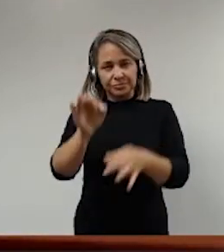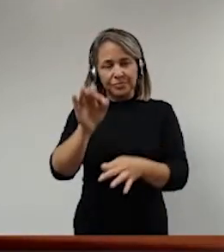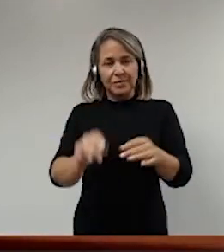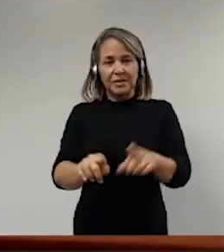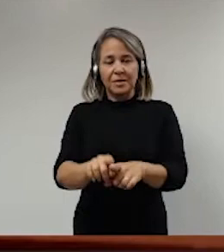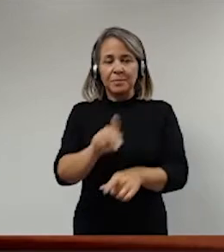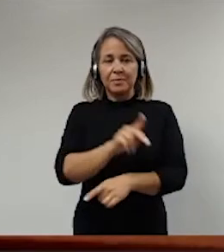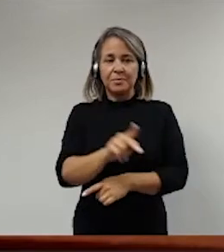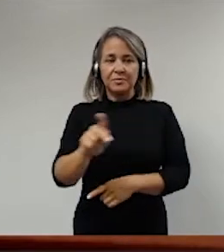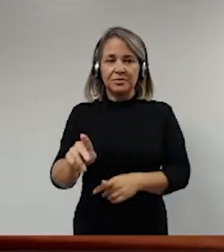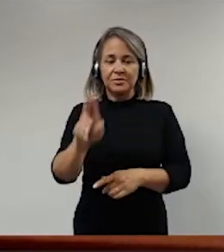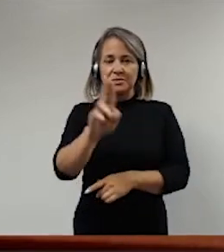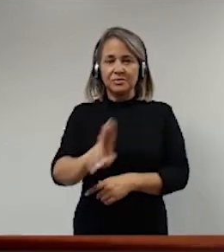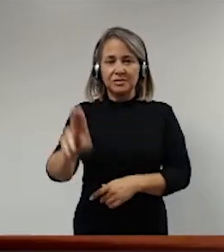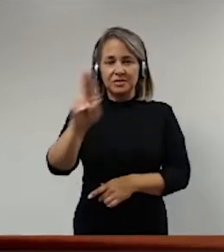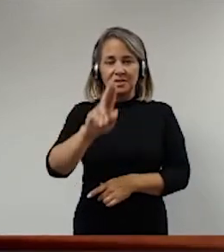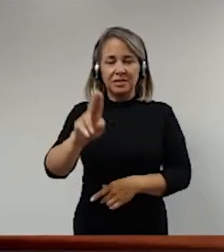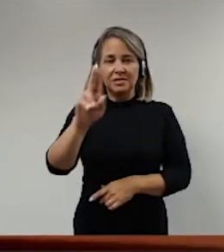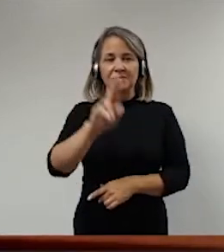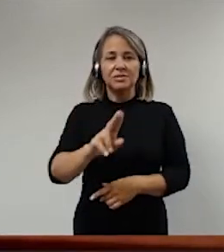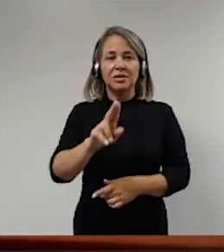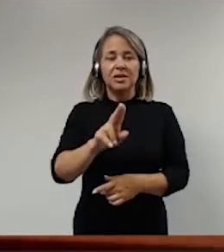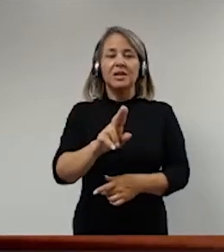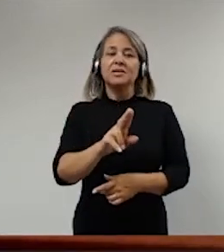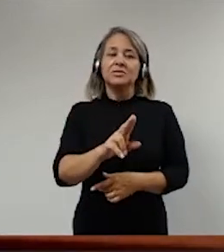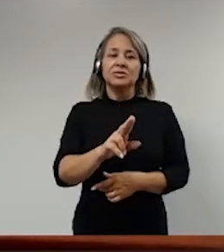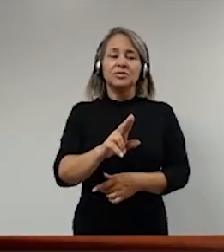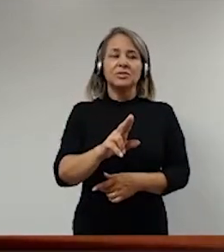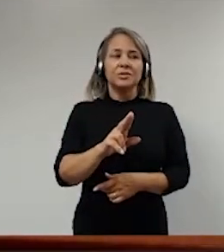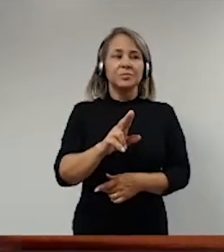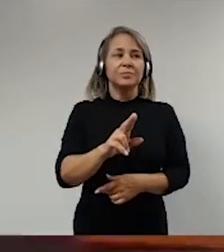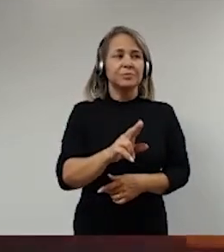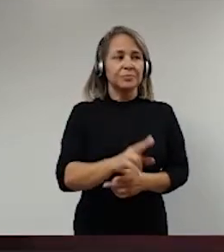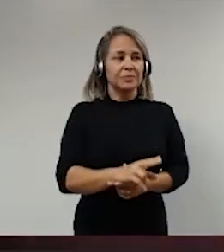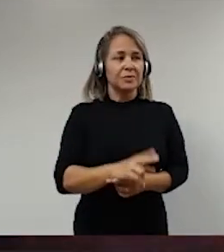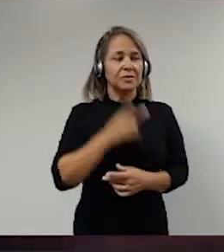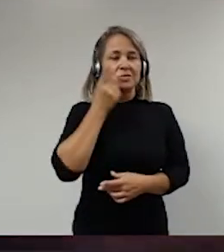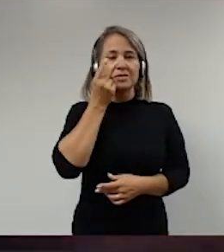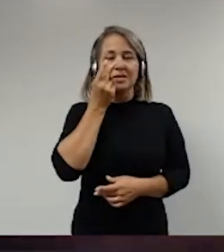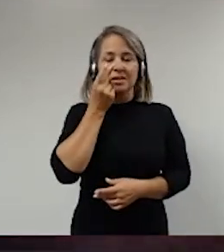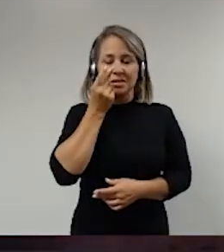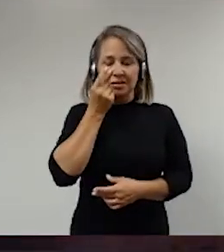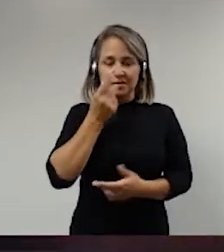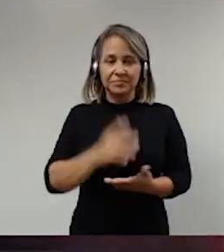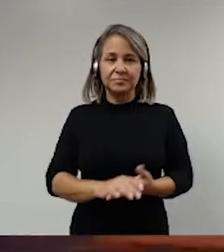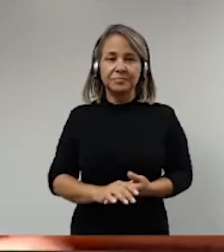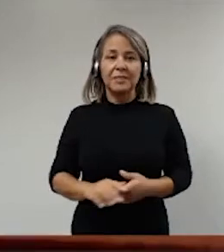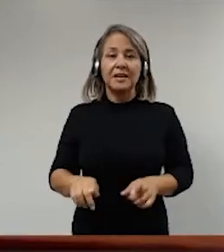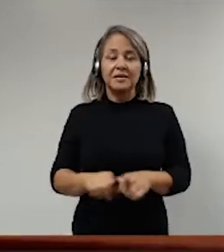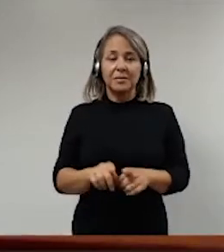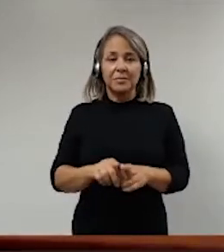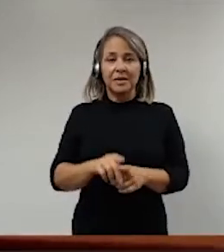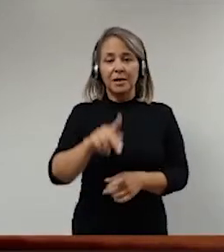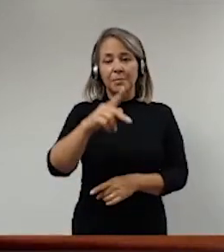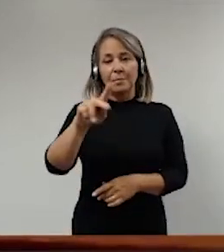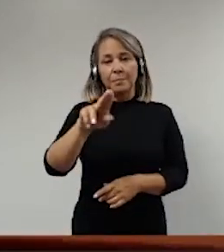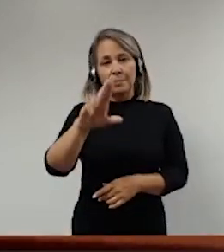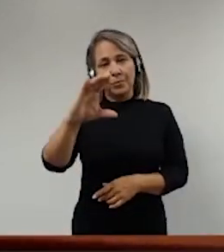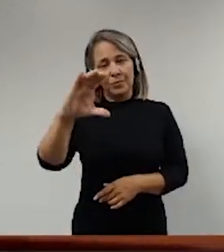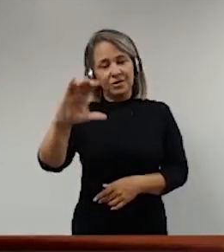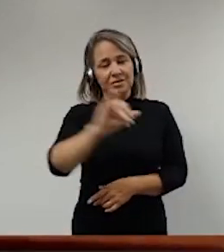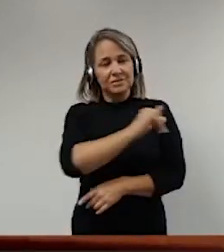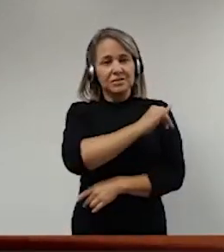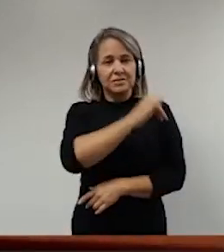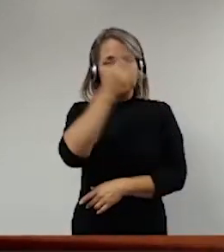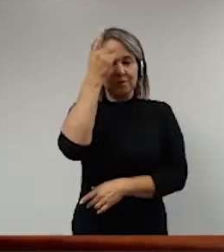Internacional da Universidade de Fortaleza, Unifor, especialista em Direito Empresarial pela PUC de São Paulo, Direito Tributário